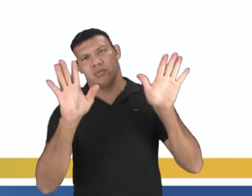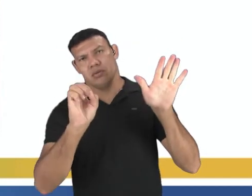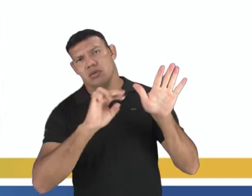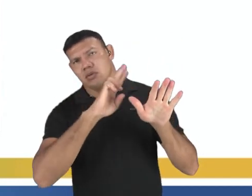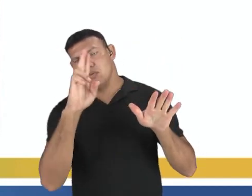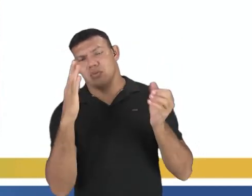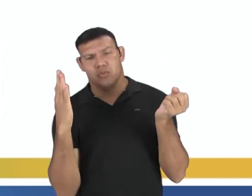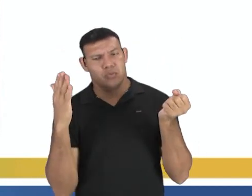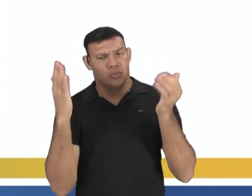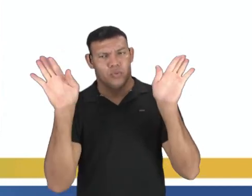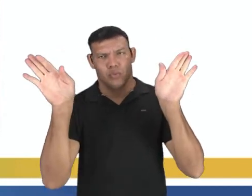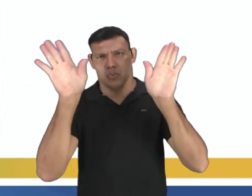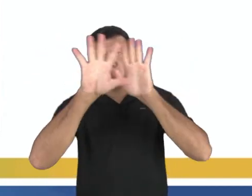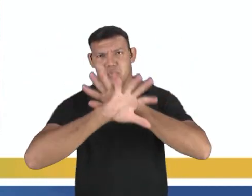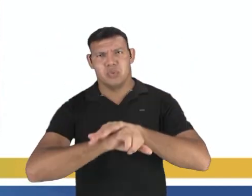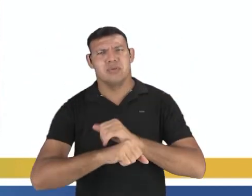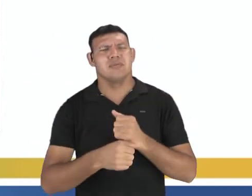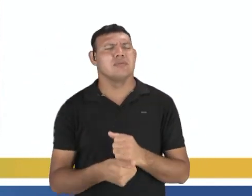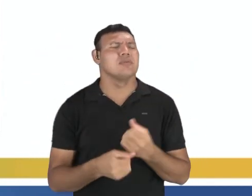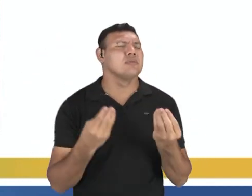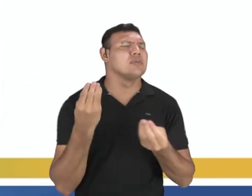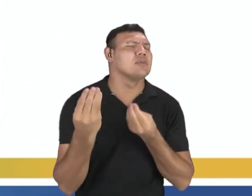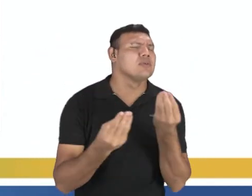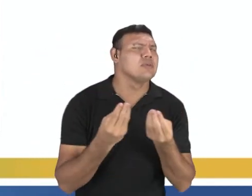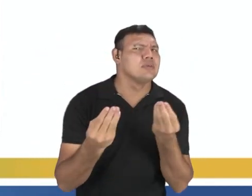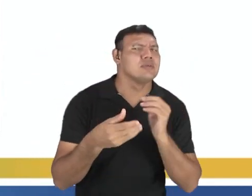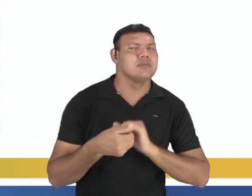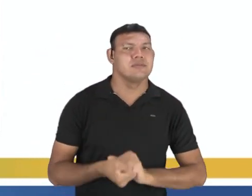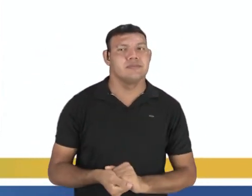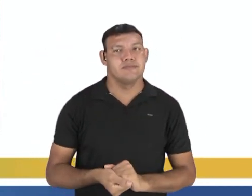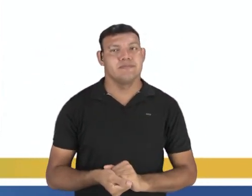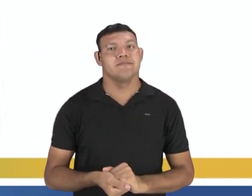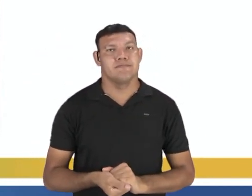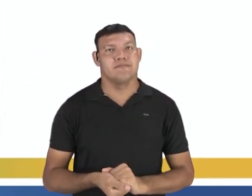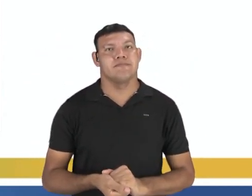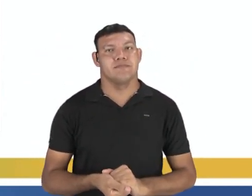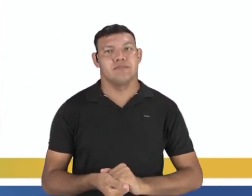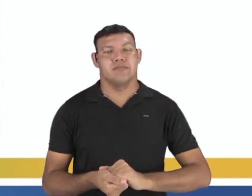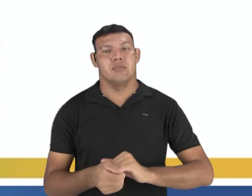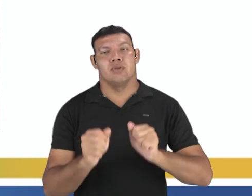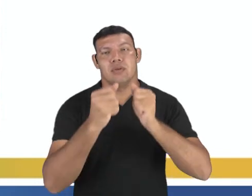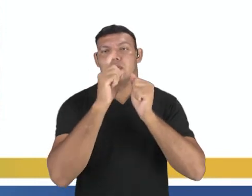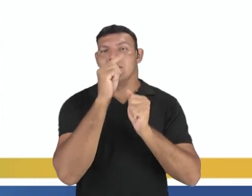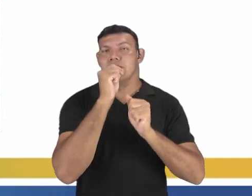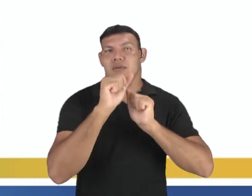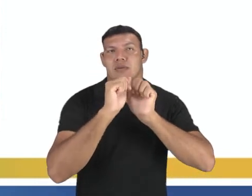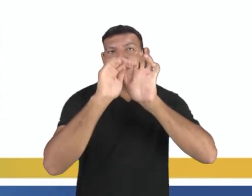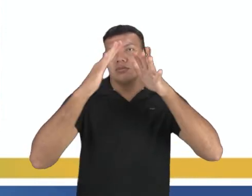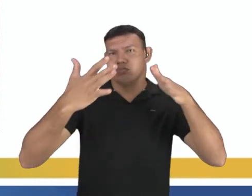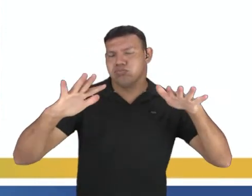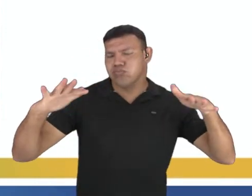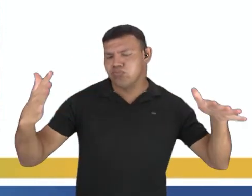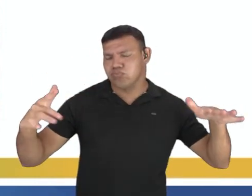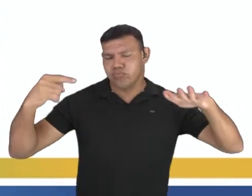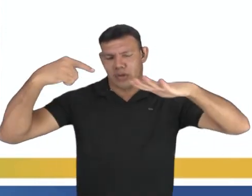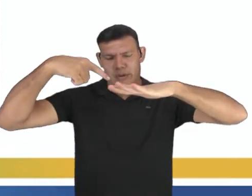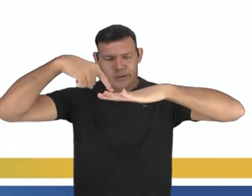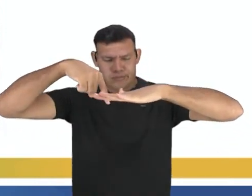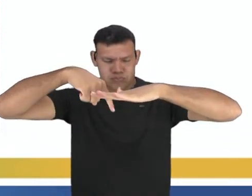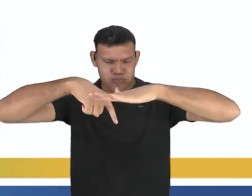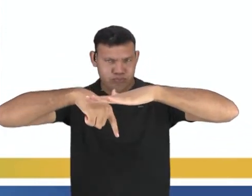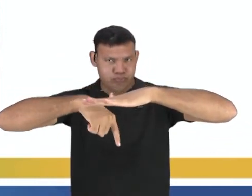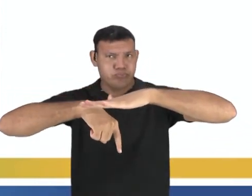energia luminosa, né? Então, como é que isso pode acontecer? Em ambientes marinhos, por exemplo, ou até